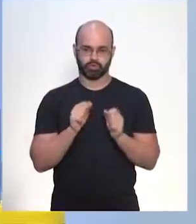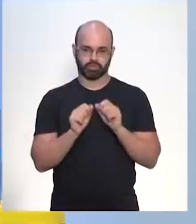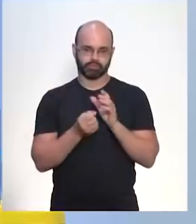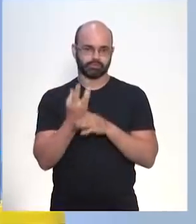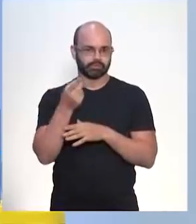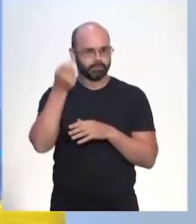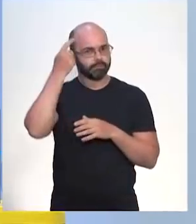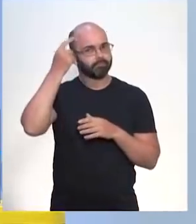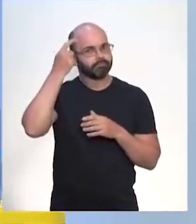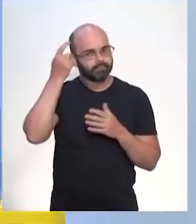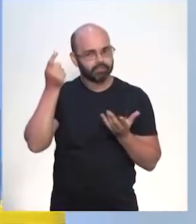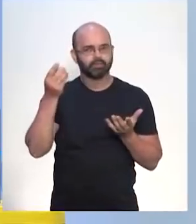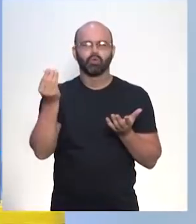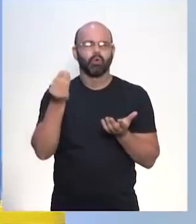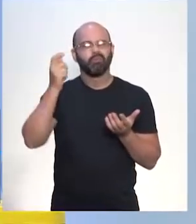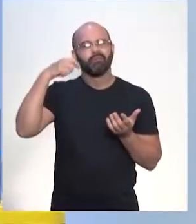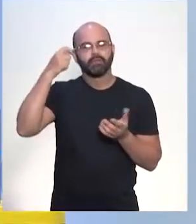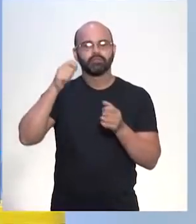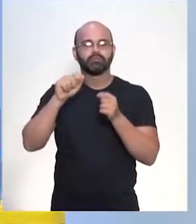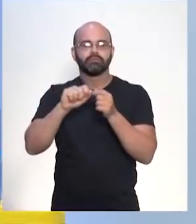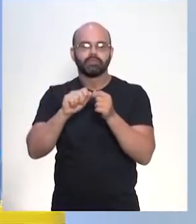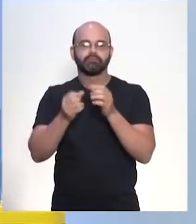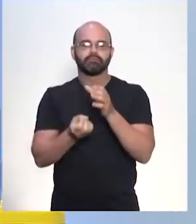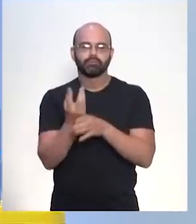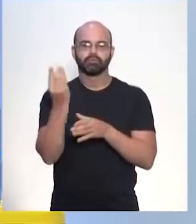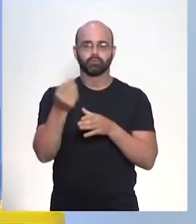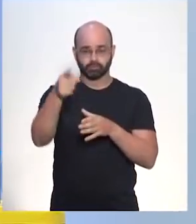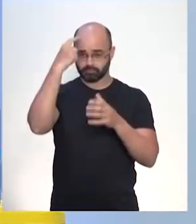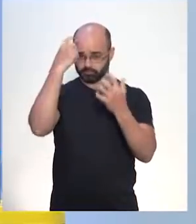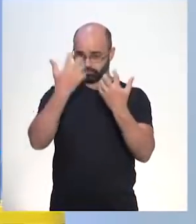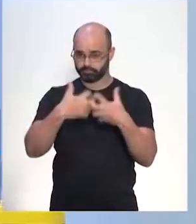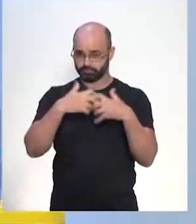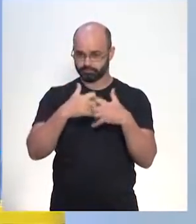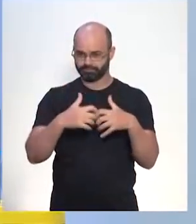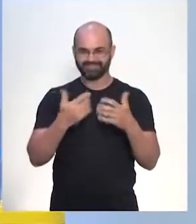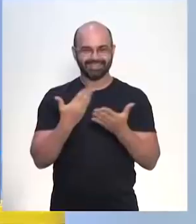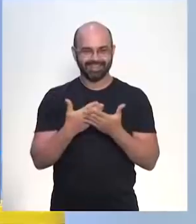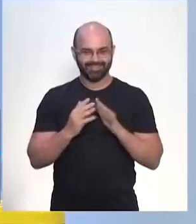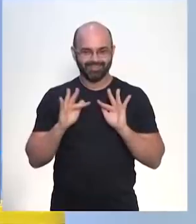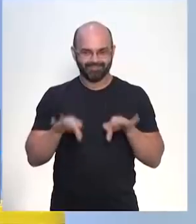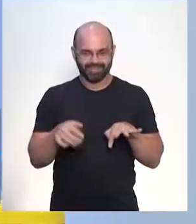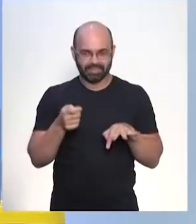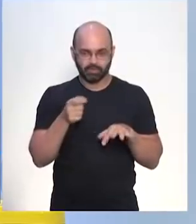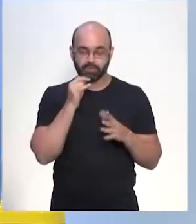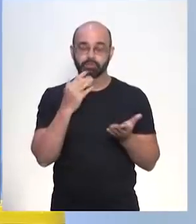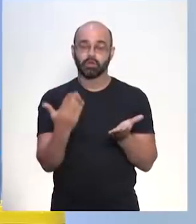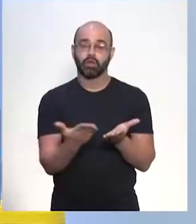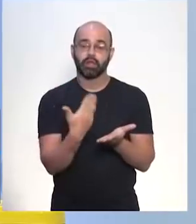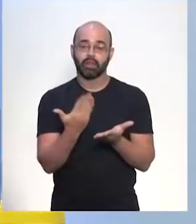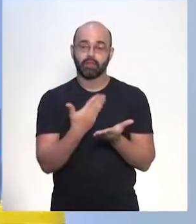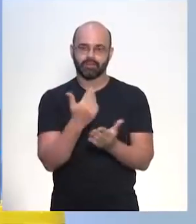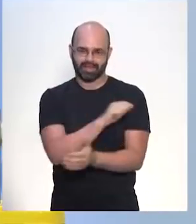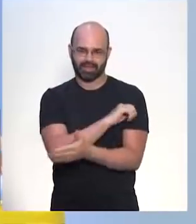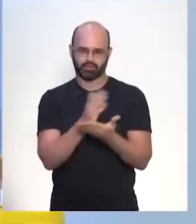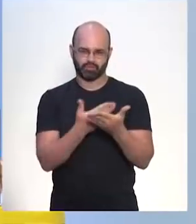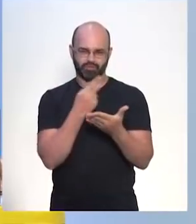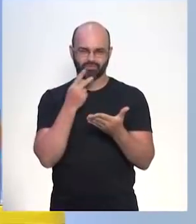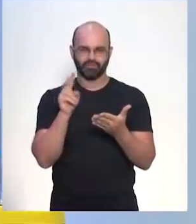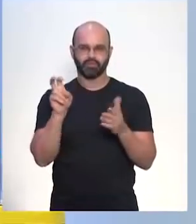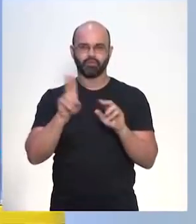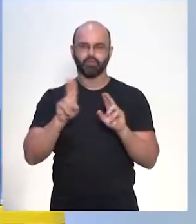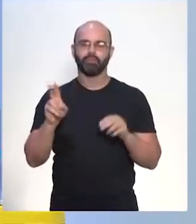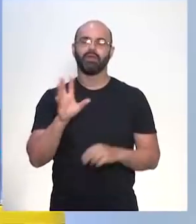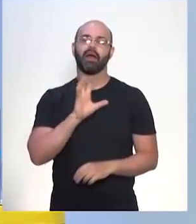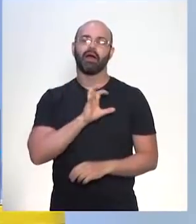imagem, na produção de um vídeo. E antes de terminar essa aula, até no caderno do aluno, está indicando o filme Amor por